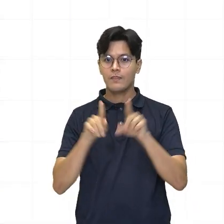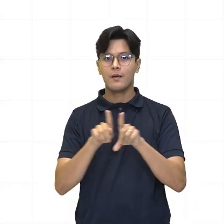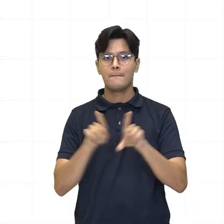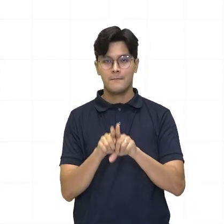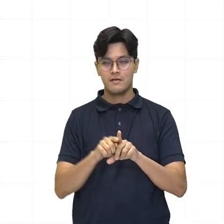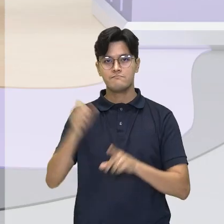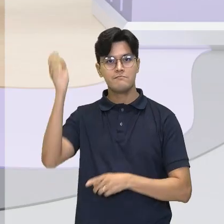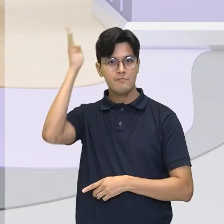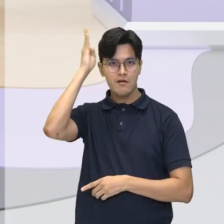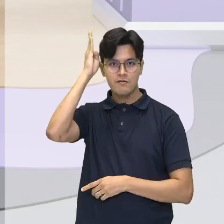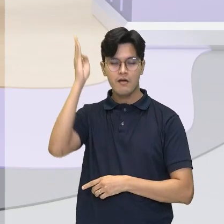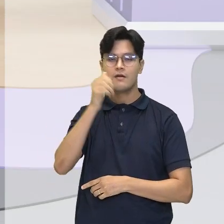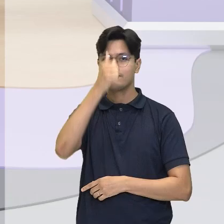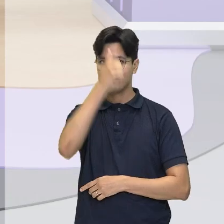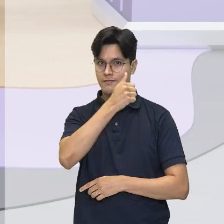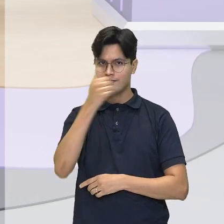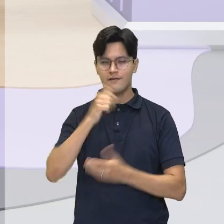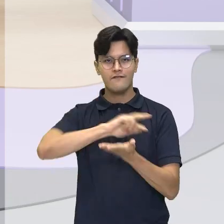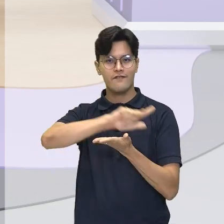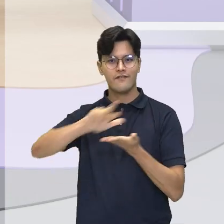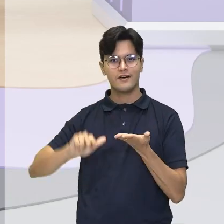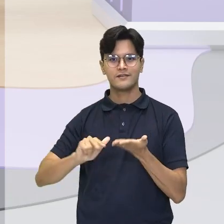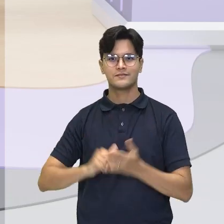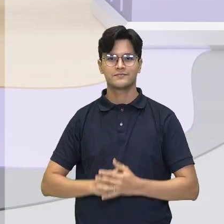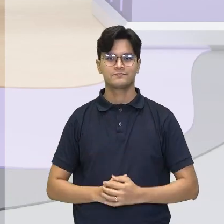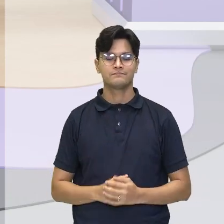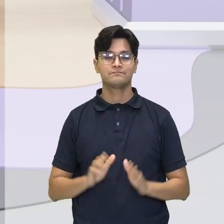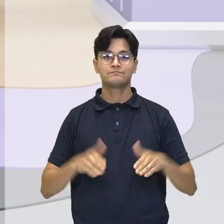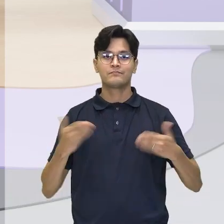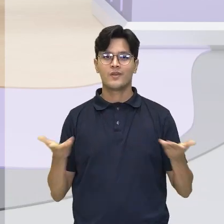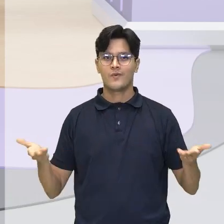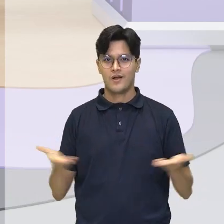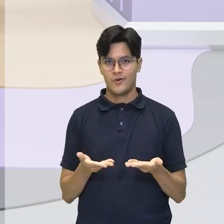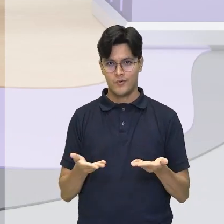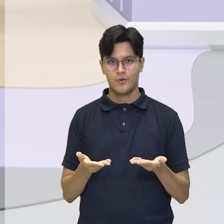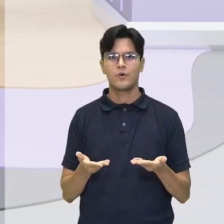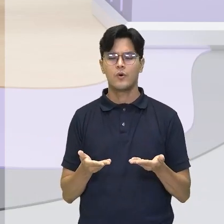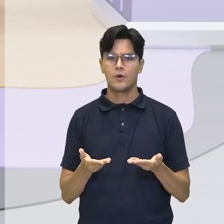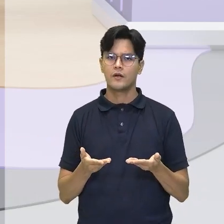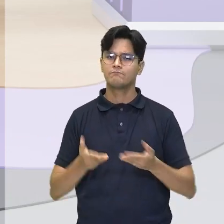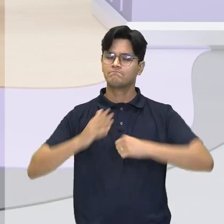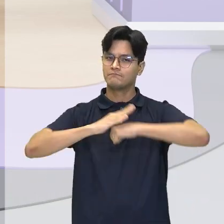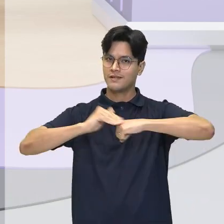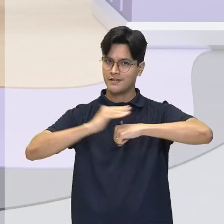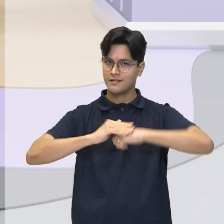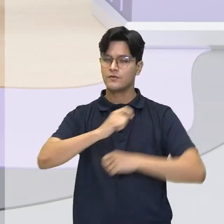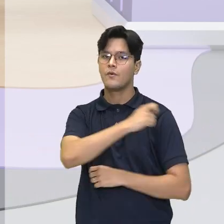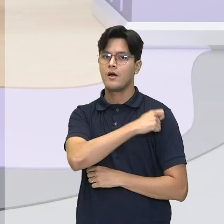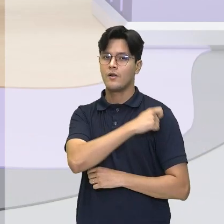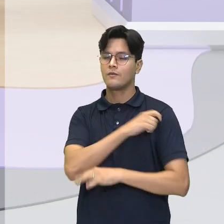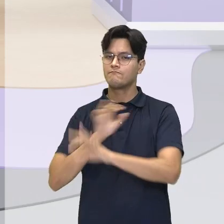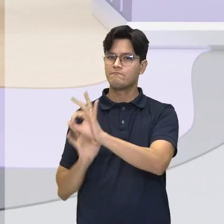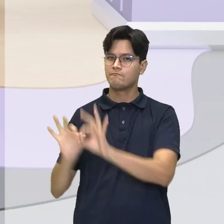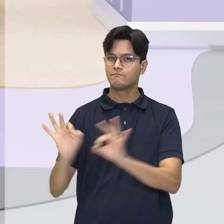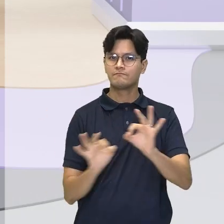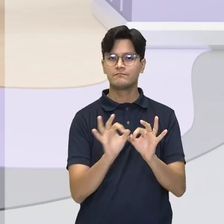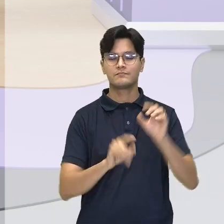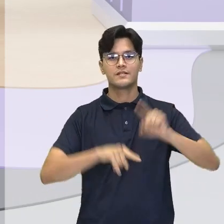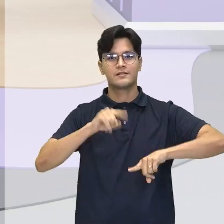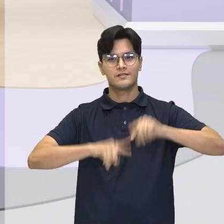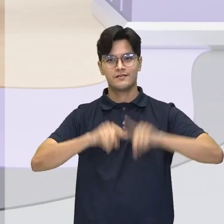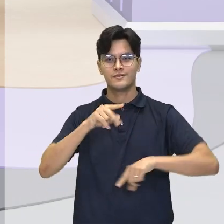benzedeiras e outros. Então agora, caro aluno, você se organiza o seu